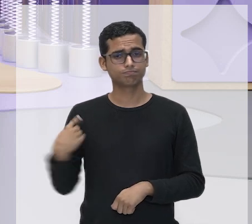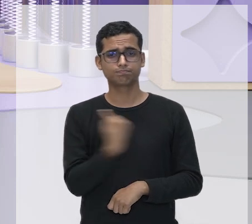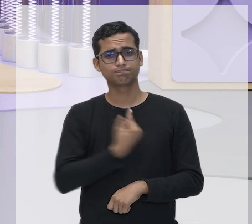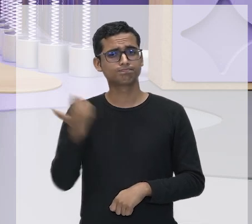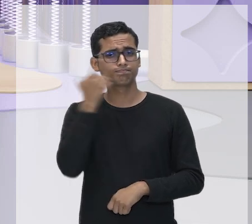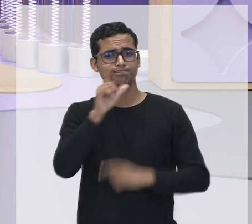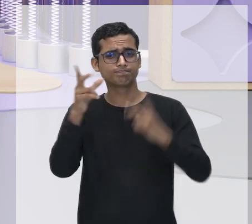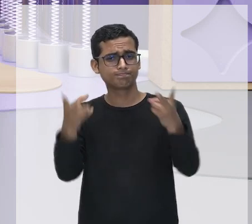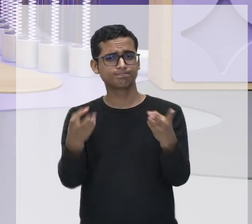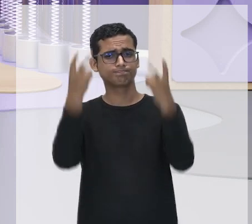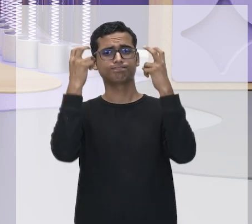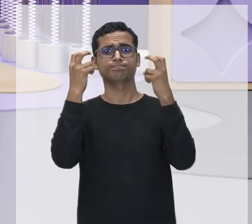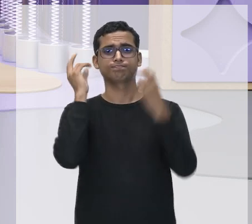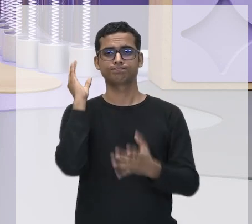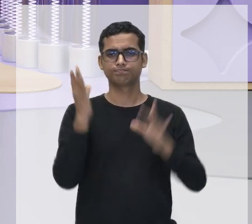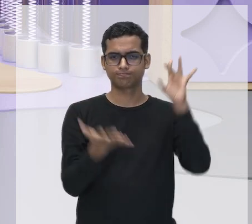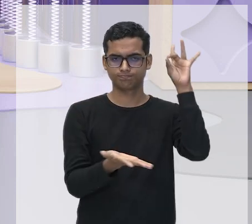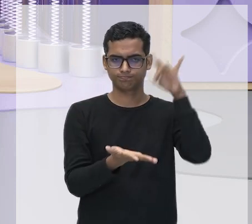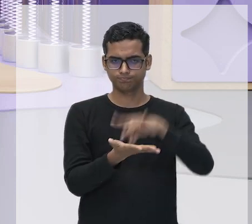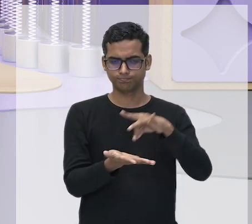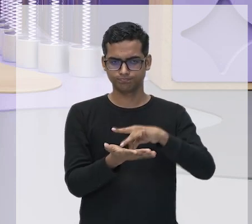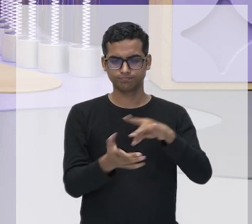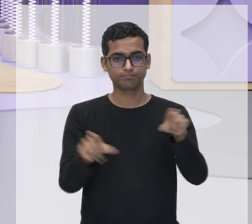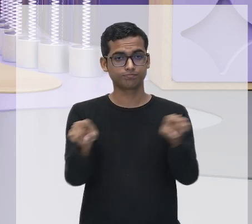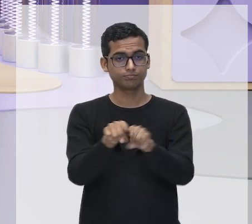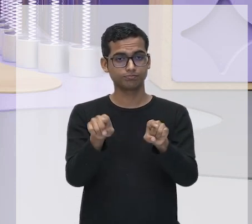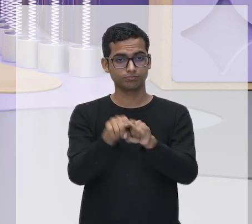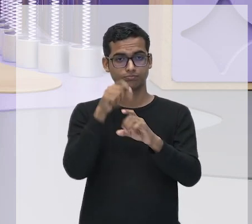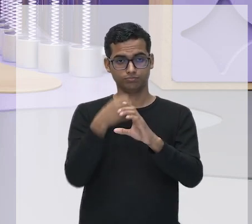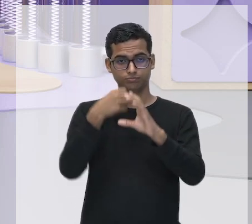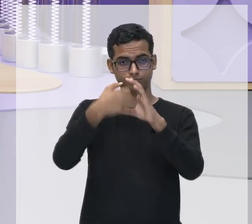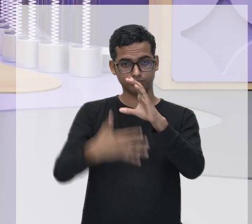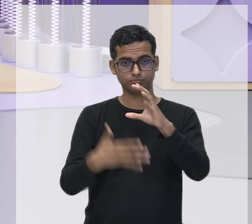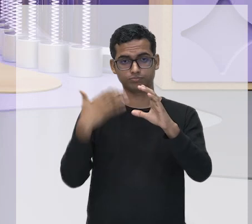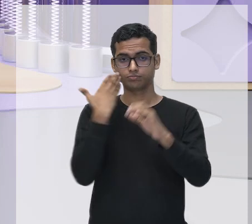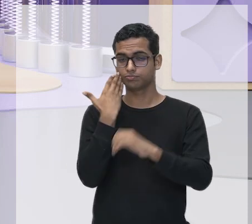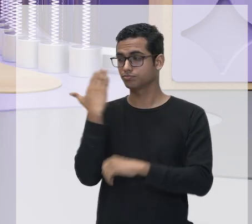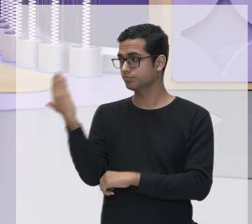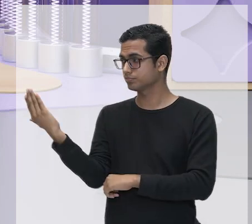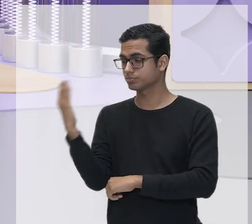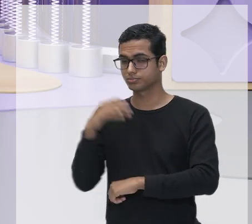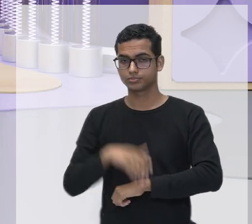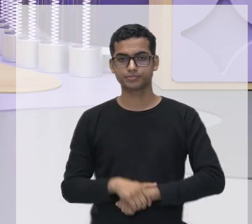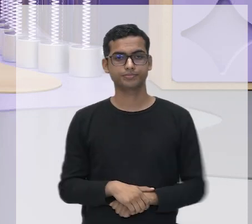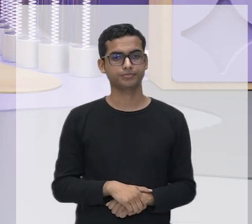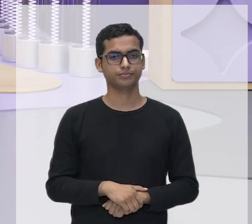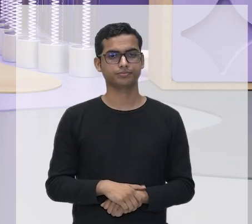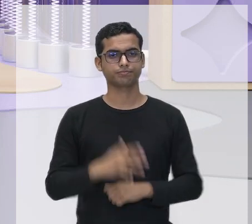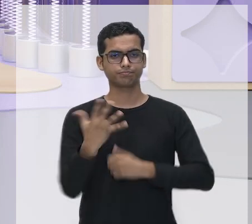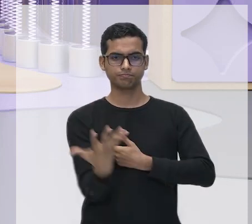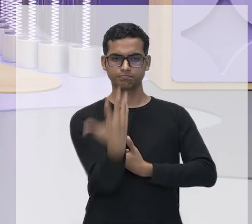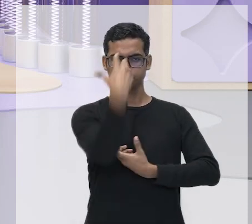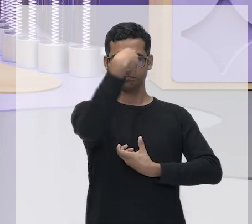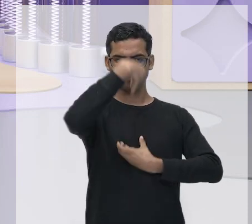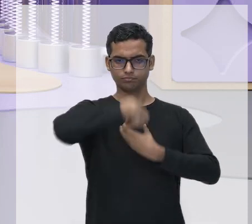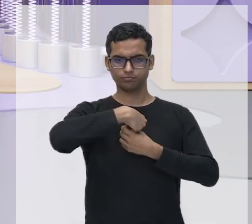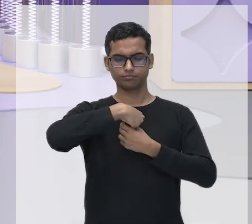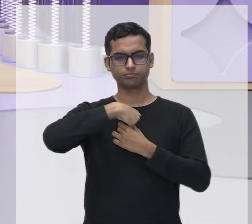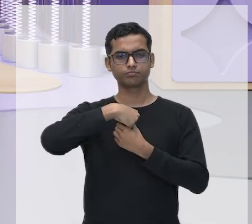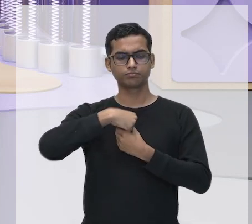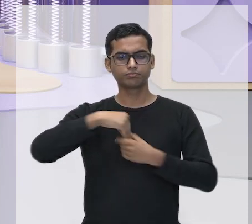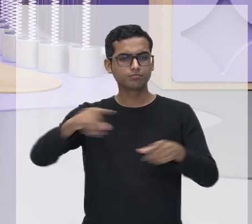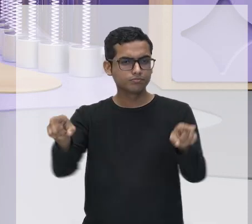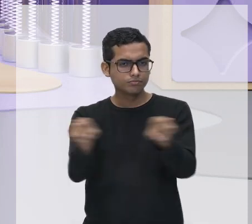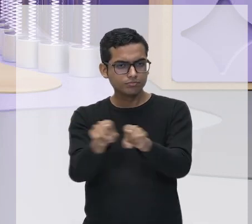forma ou de outra. E as características daquilo que é imanente: a interioridade, imanência,